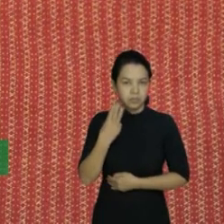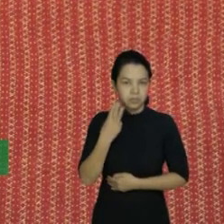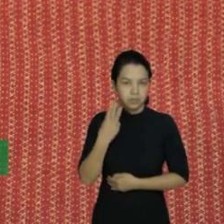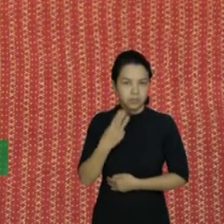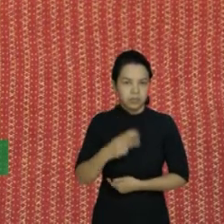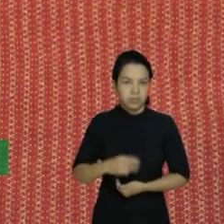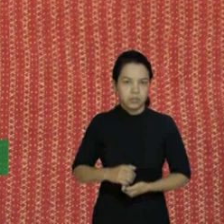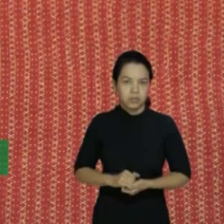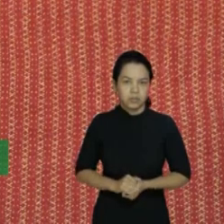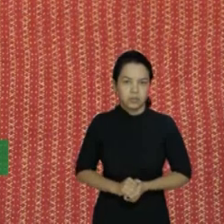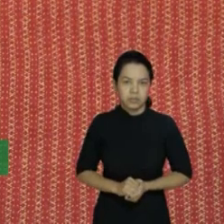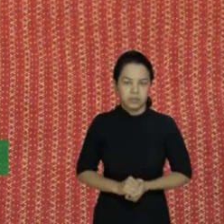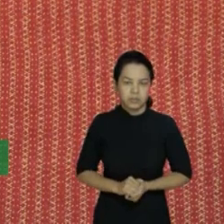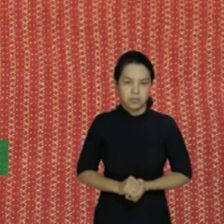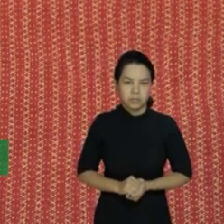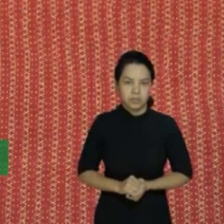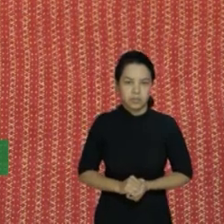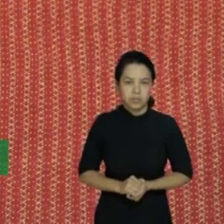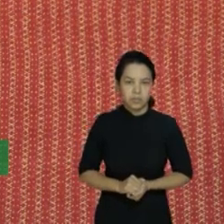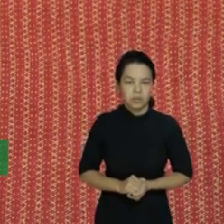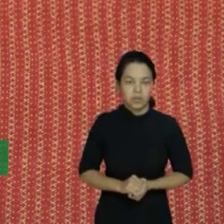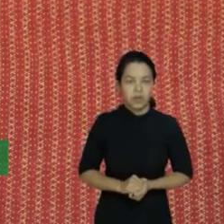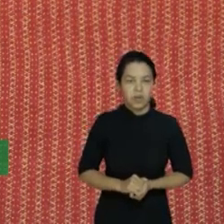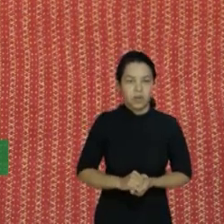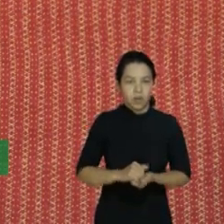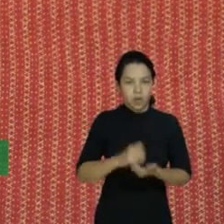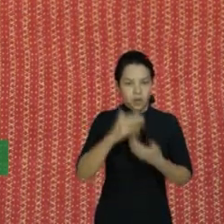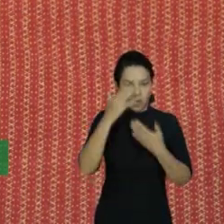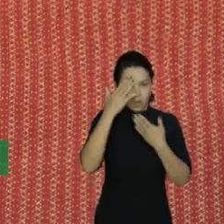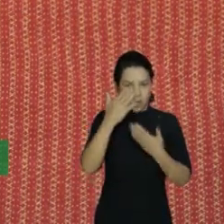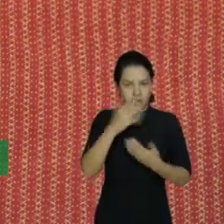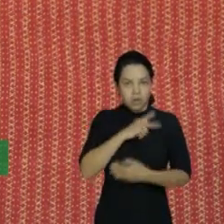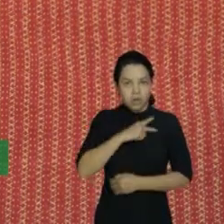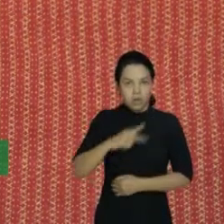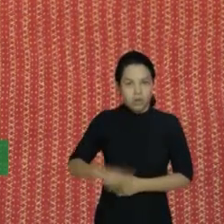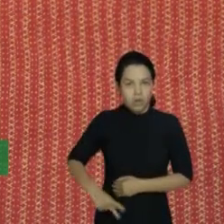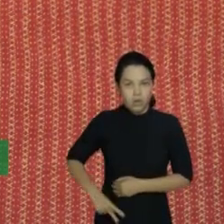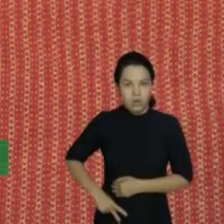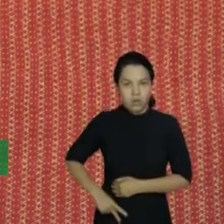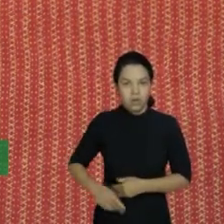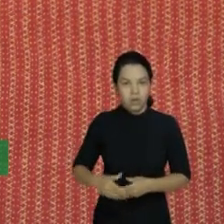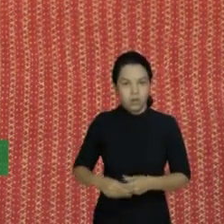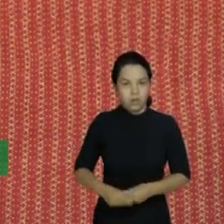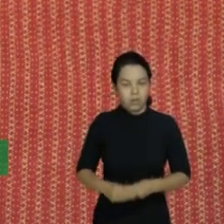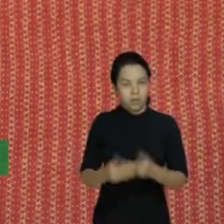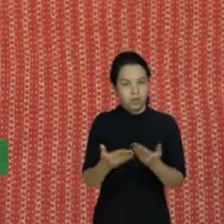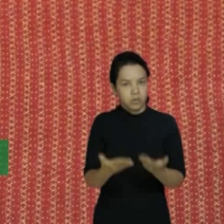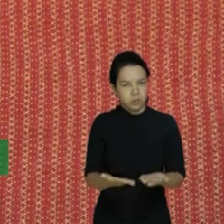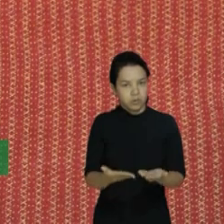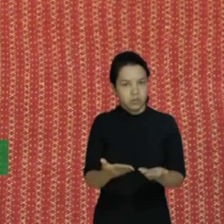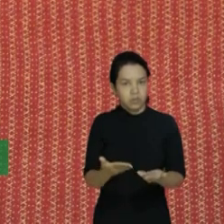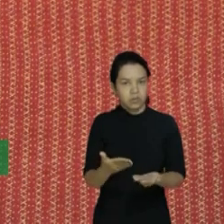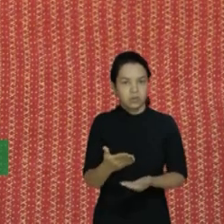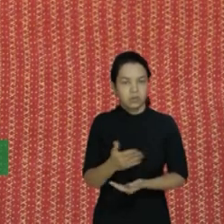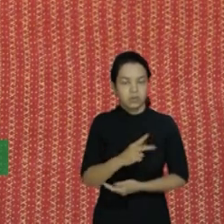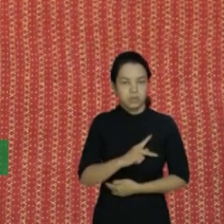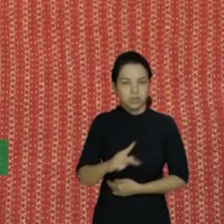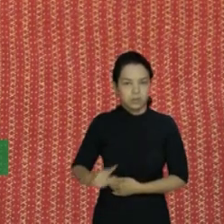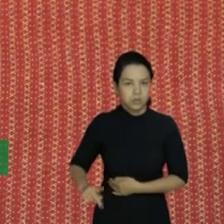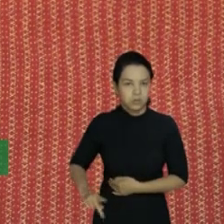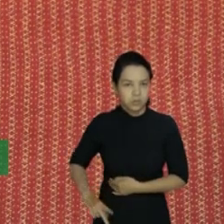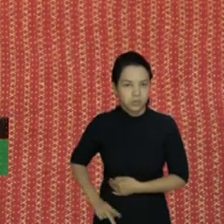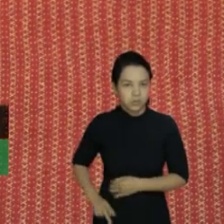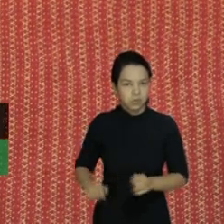no microfone. Obrigado, presidente. Cumprimento Vossa Excelência, deputado Maurício Kudillark, presidindo a sessão de hoje. Cumprimento